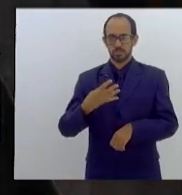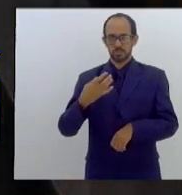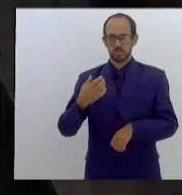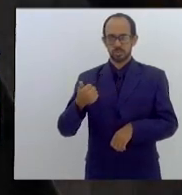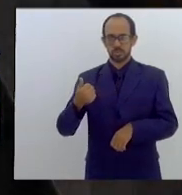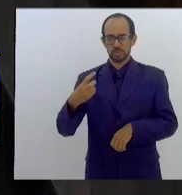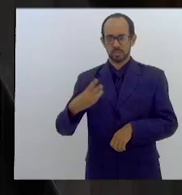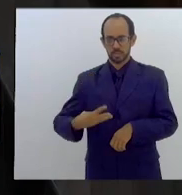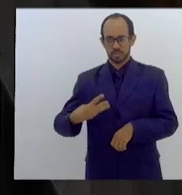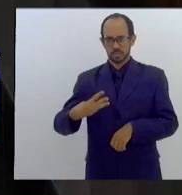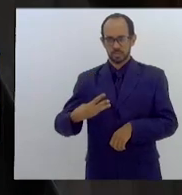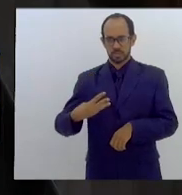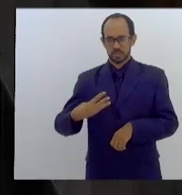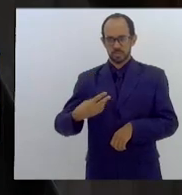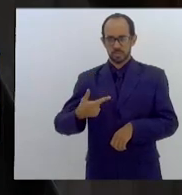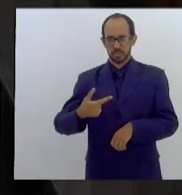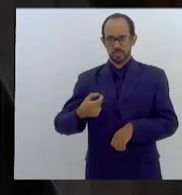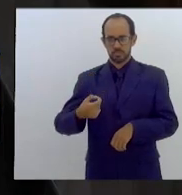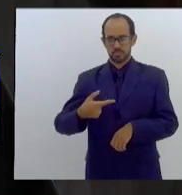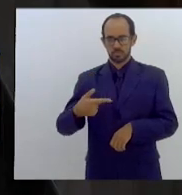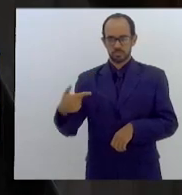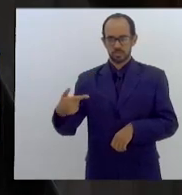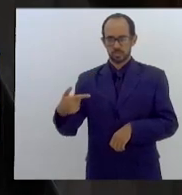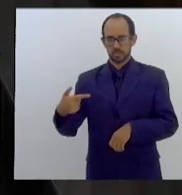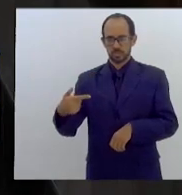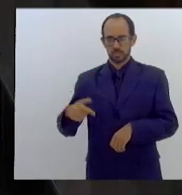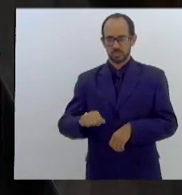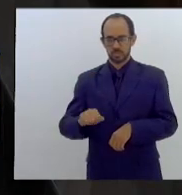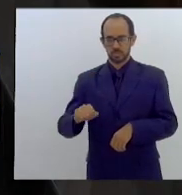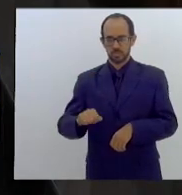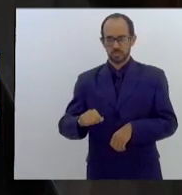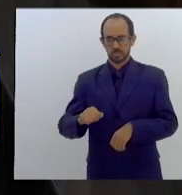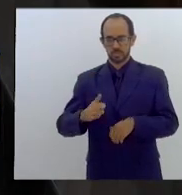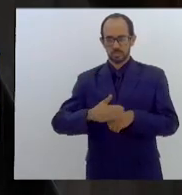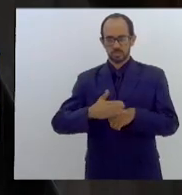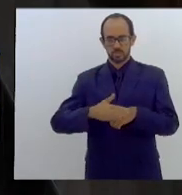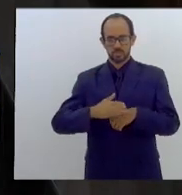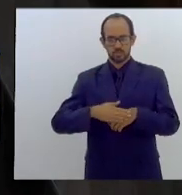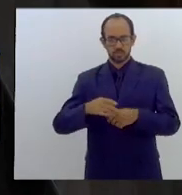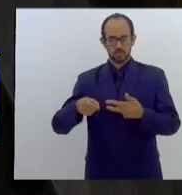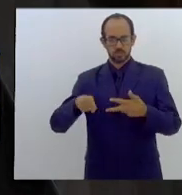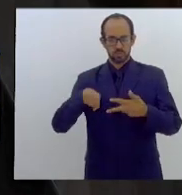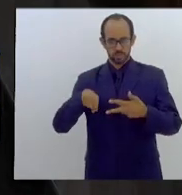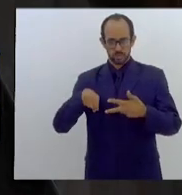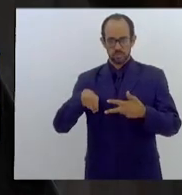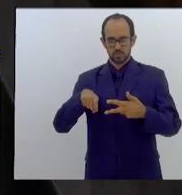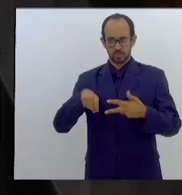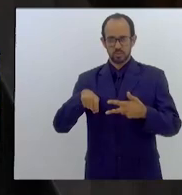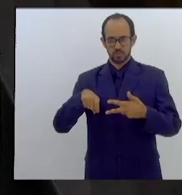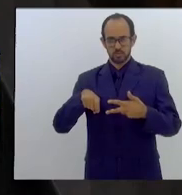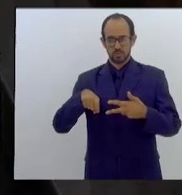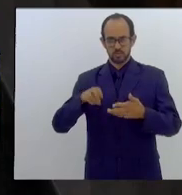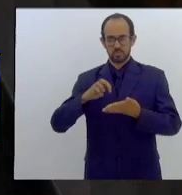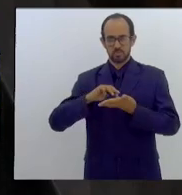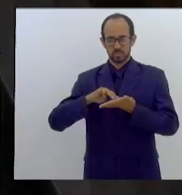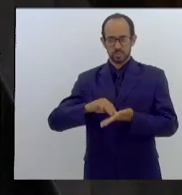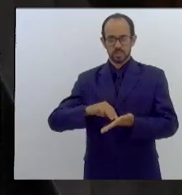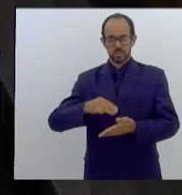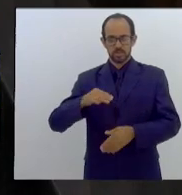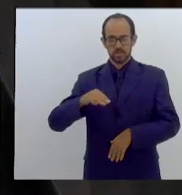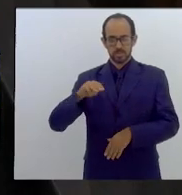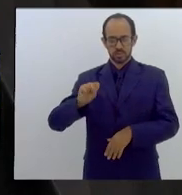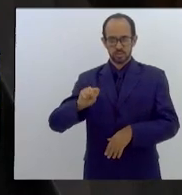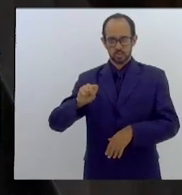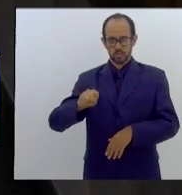6.413, de 2022, de autoria do Poder Executivo, mensagem 38,